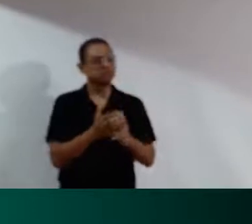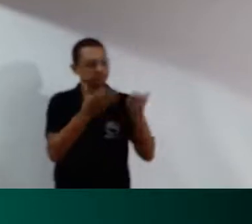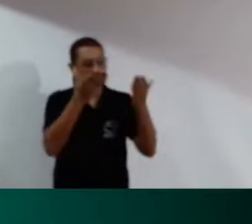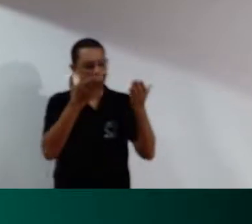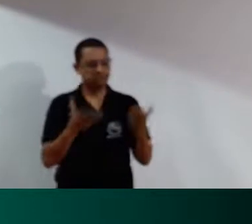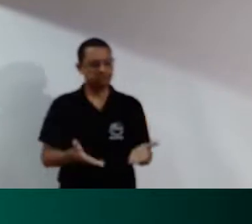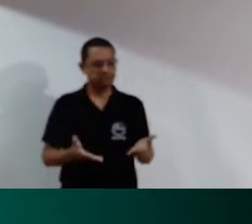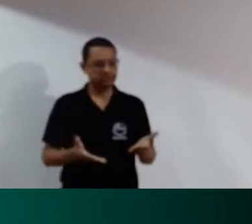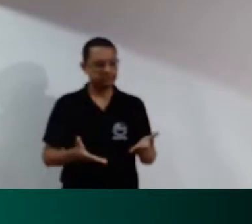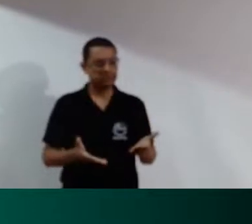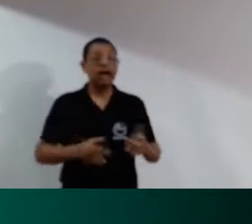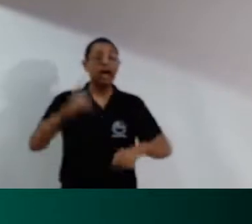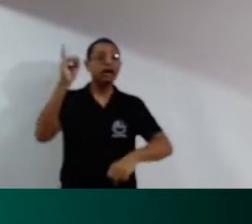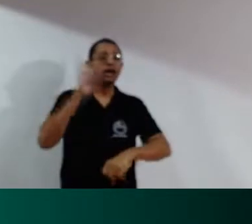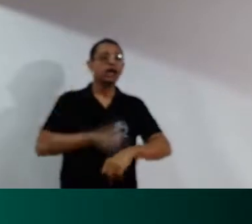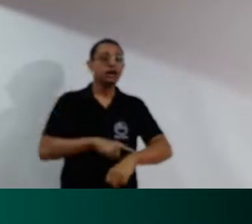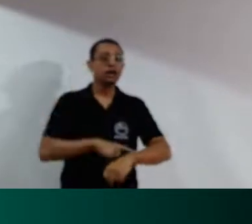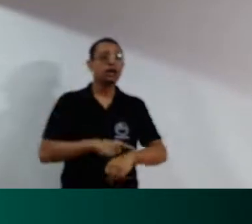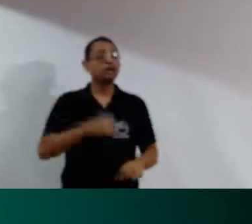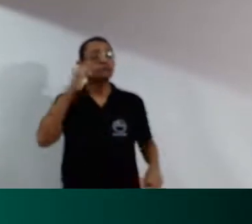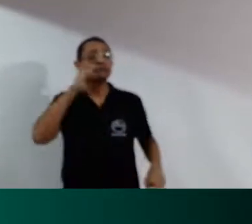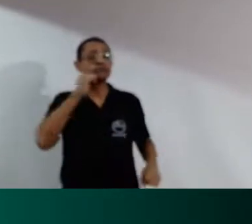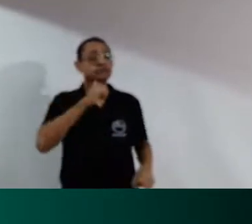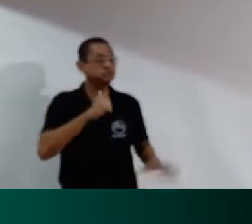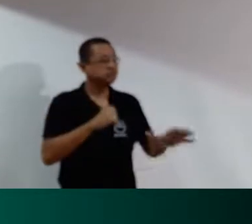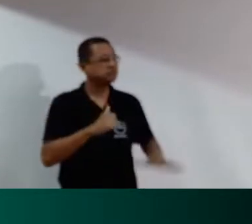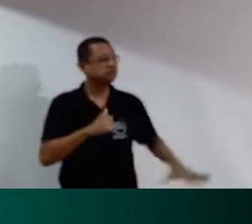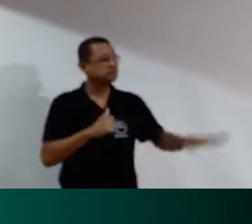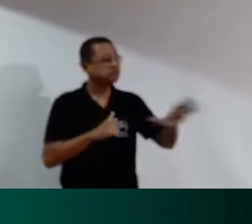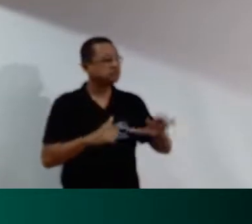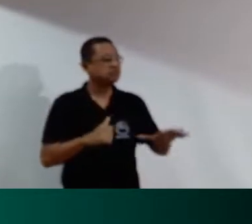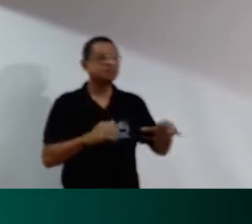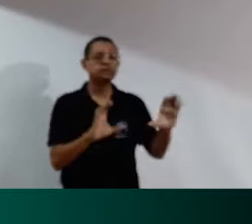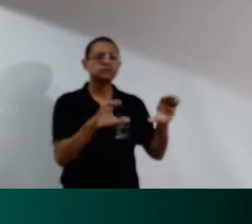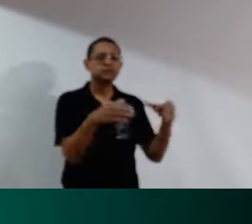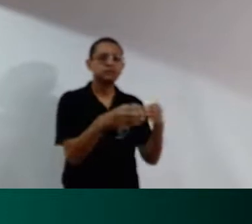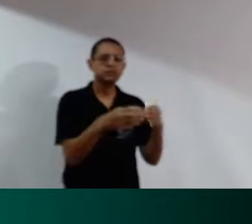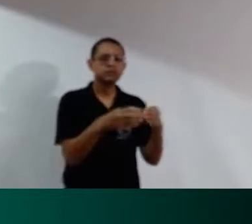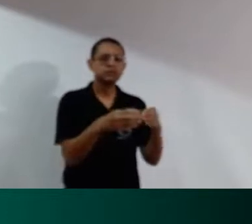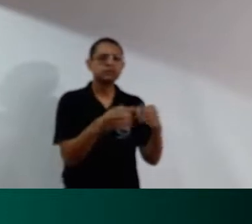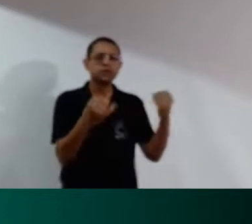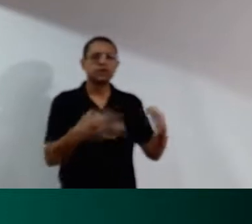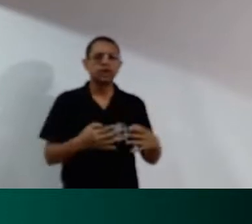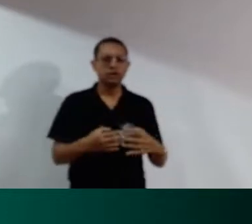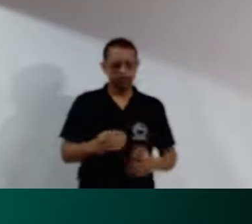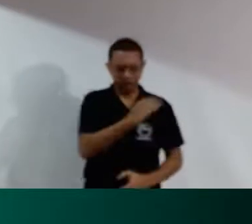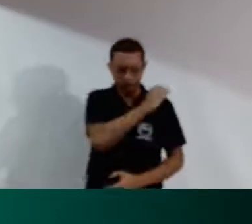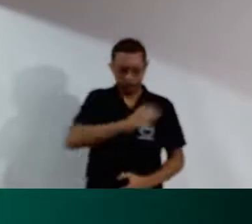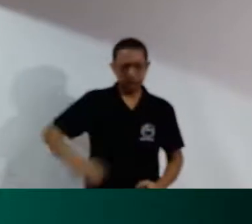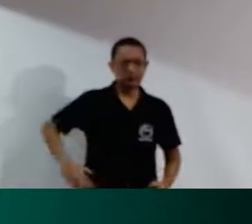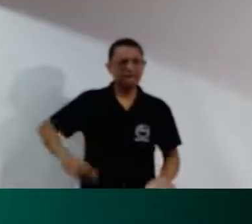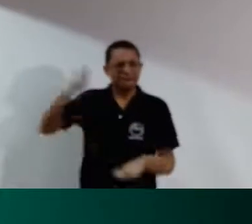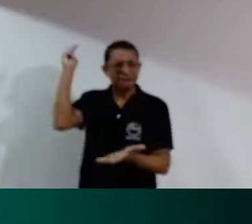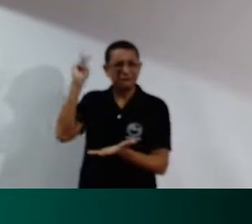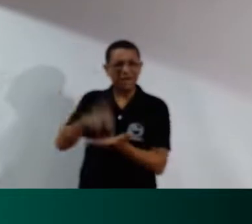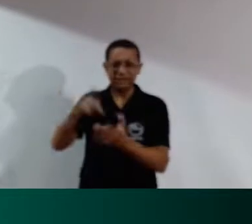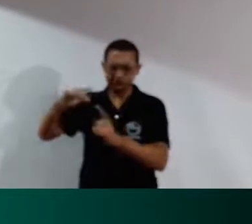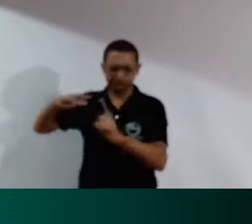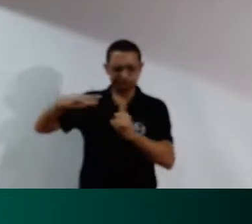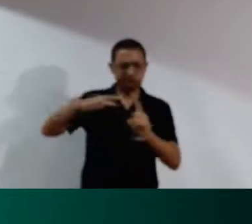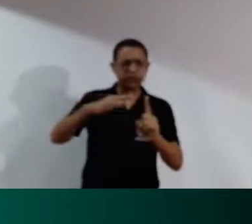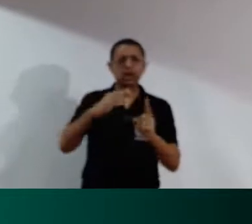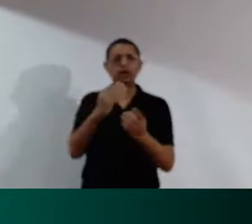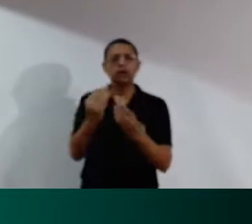Cristo para ela e na hora lá da comida elas estavam falando e acho que estava falando que o verdadeiro cristão não é aquele que